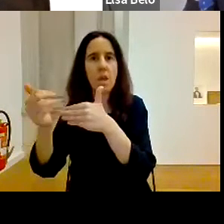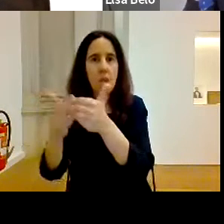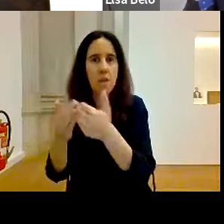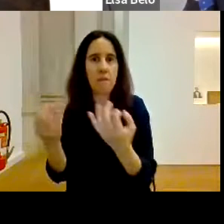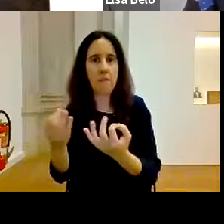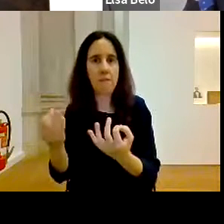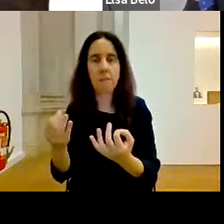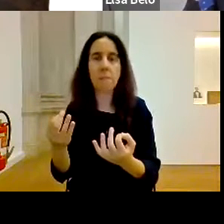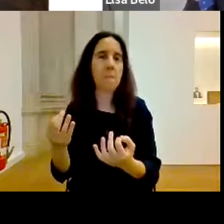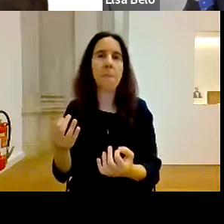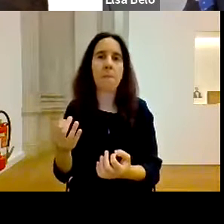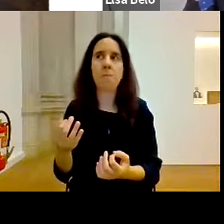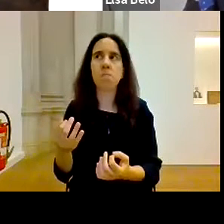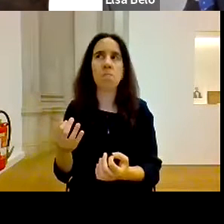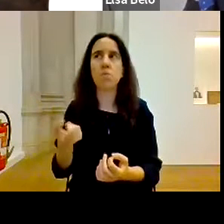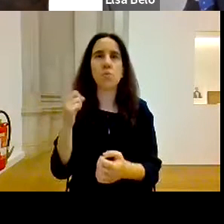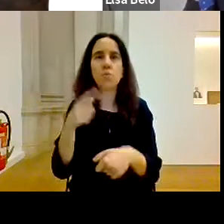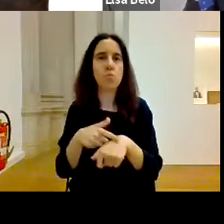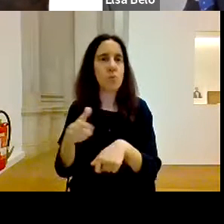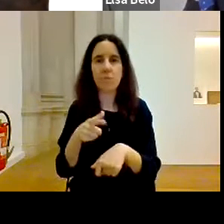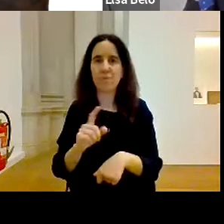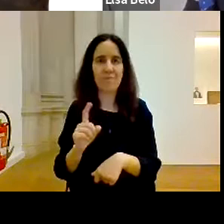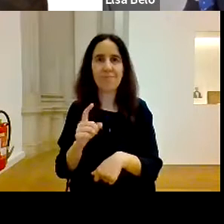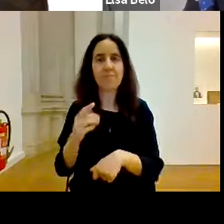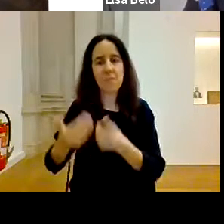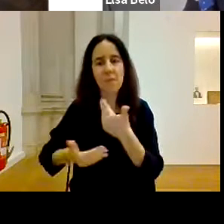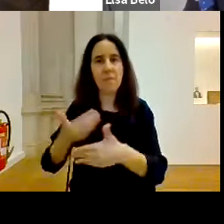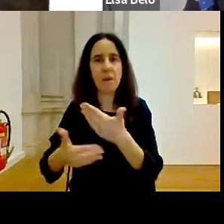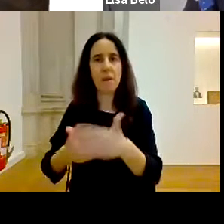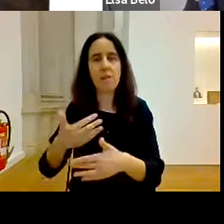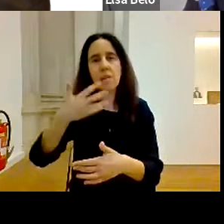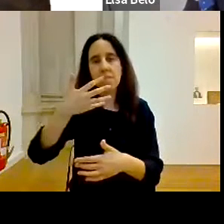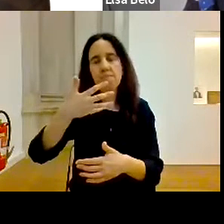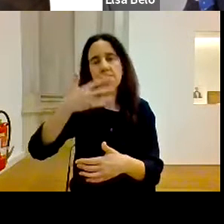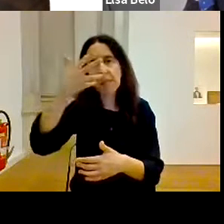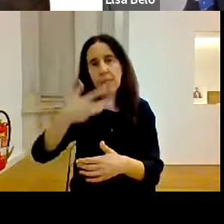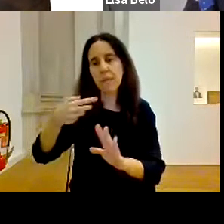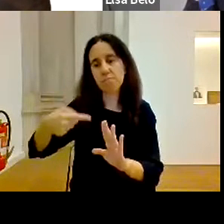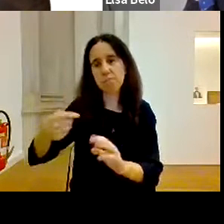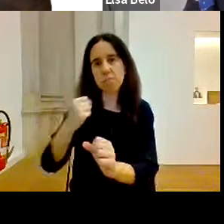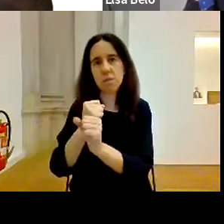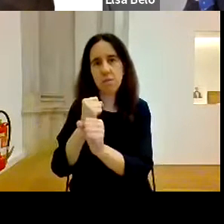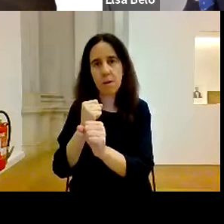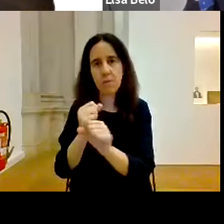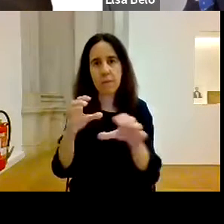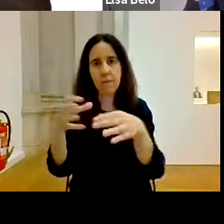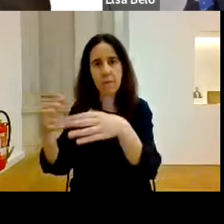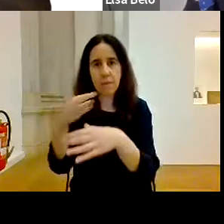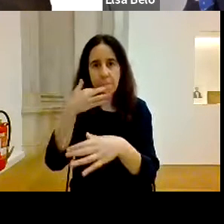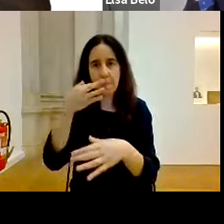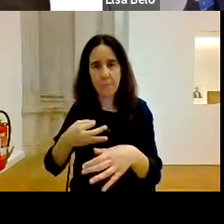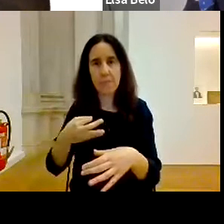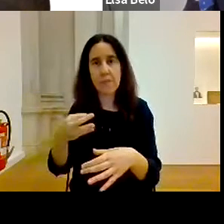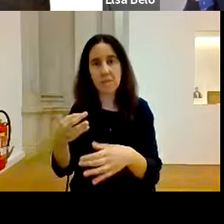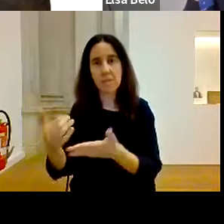é construído em momentos, ele vai sendo construído ao longo do dia, de cada dia de trabalho da equipa toda, e, portanto, fica esse